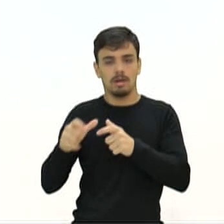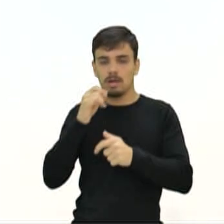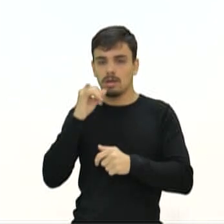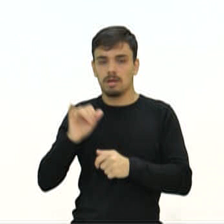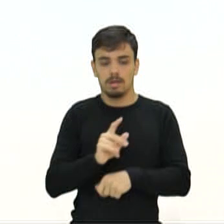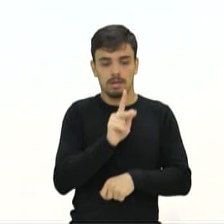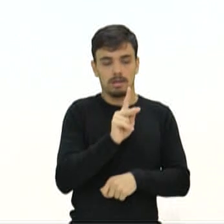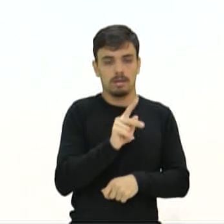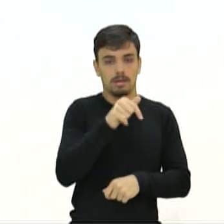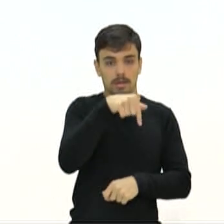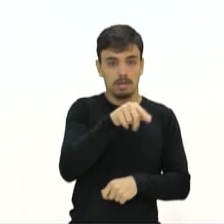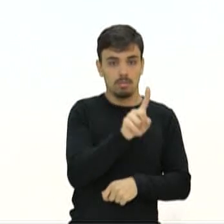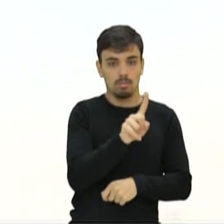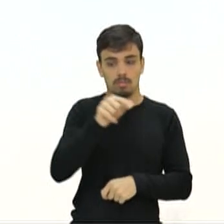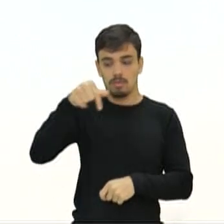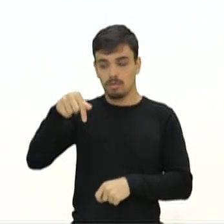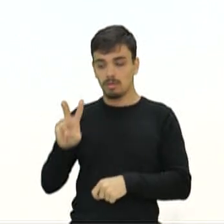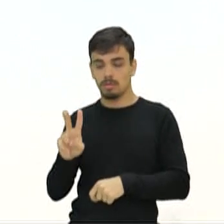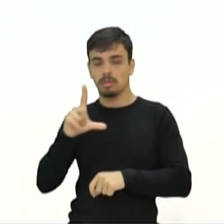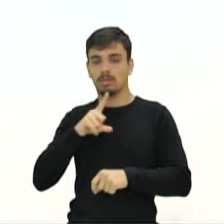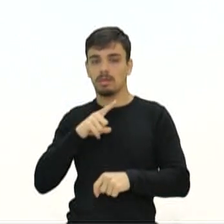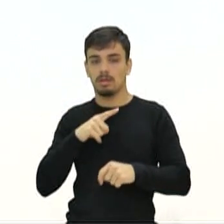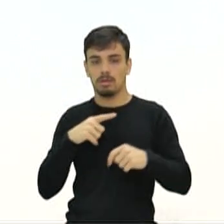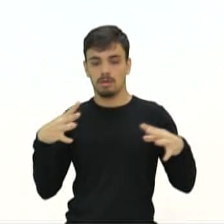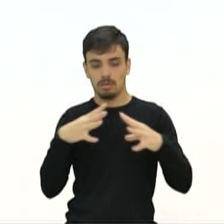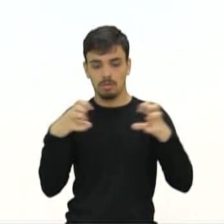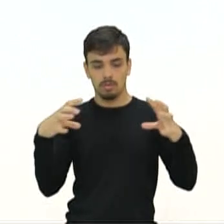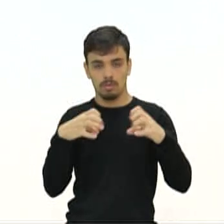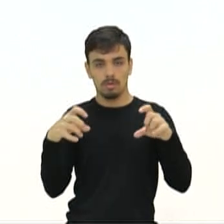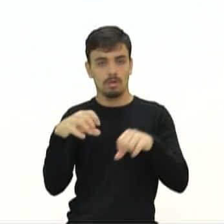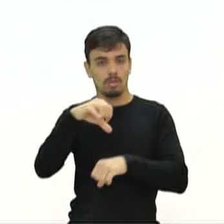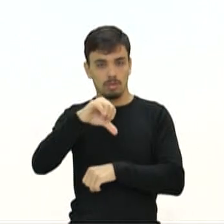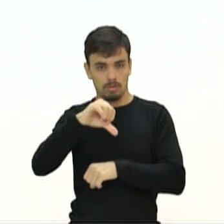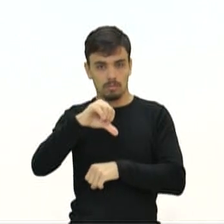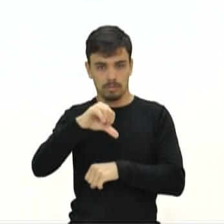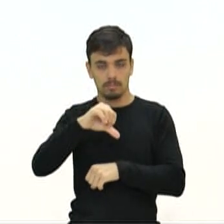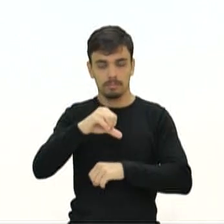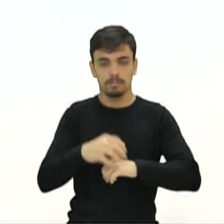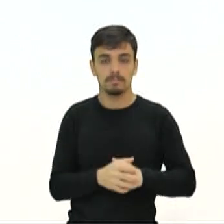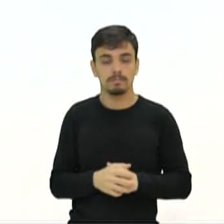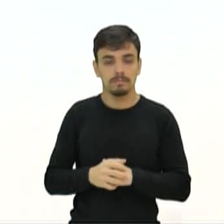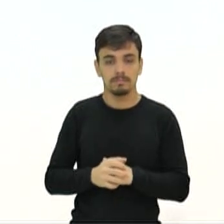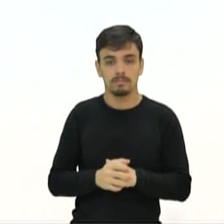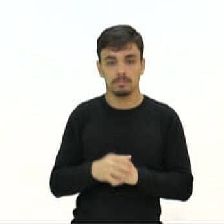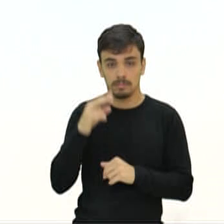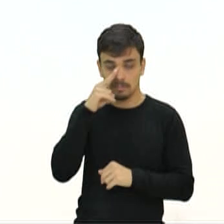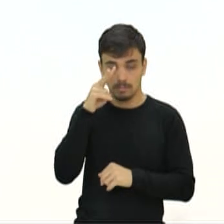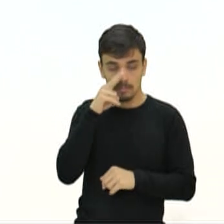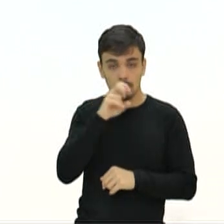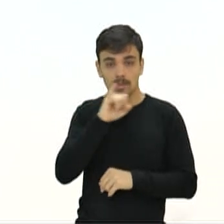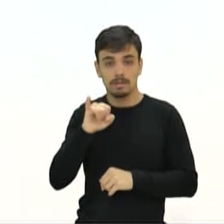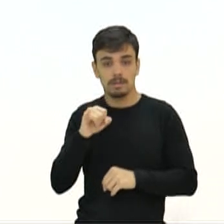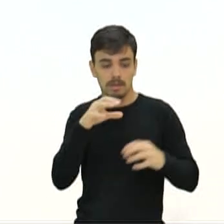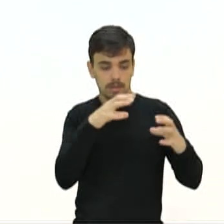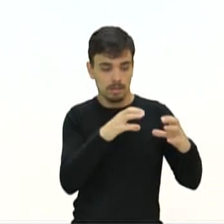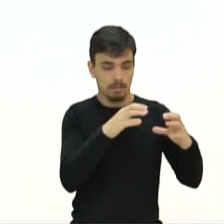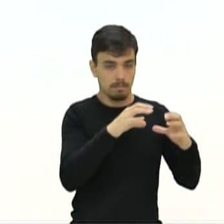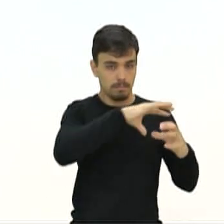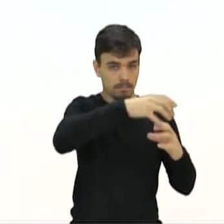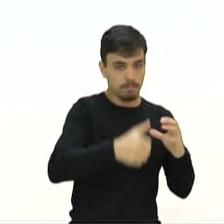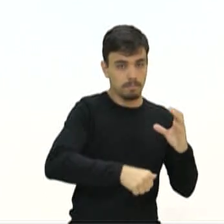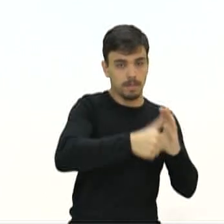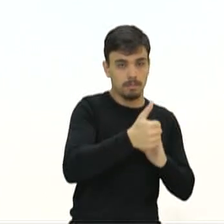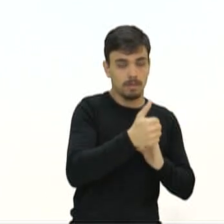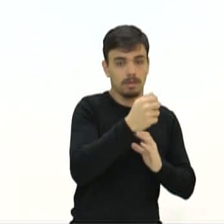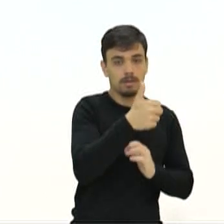e Q2. Elas se atraem com uma força de 9 newtons. Se a carga da primeira esfera aumenta 5 vezes e